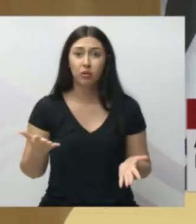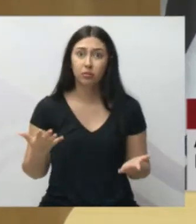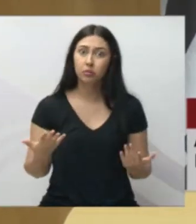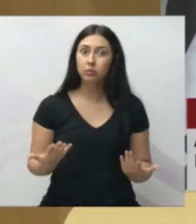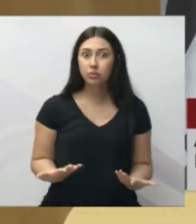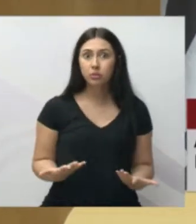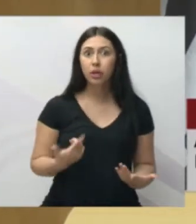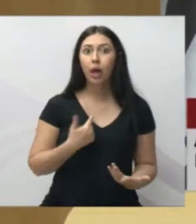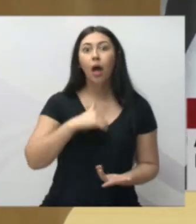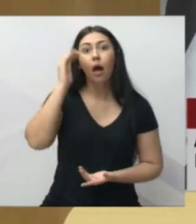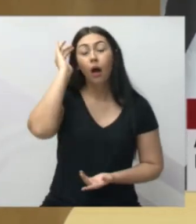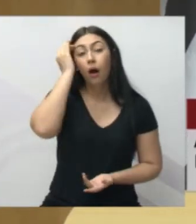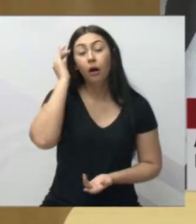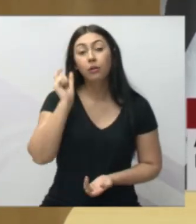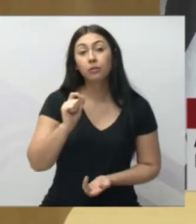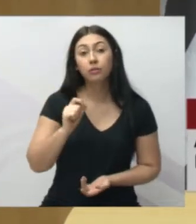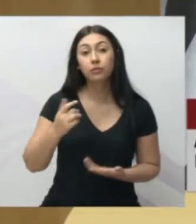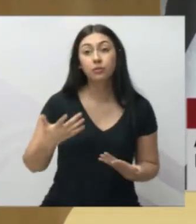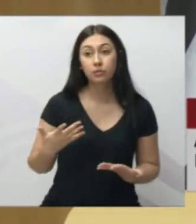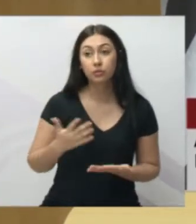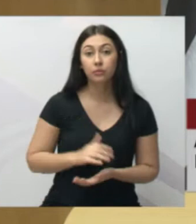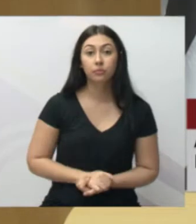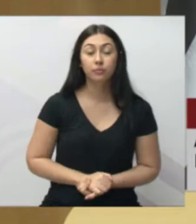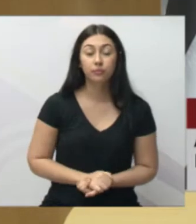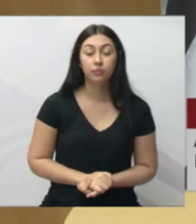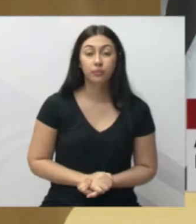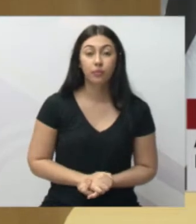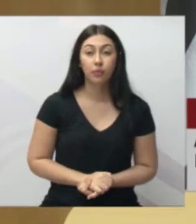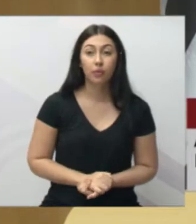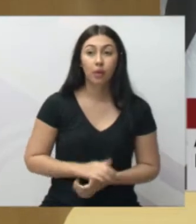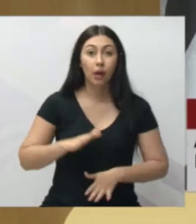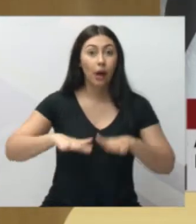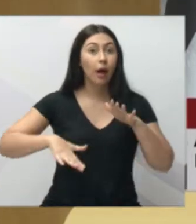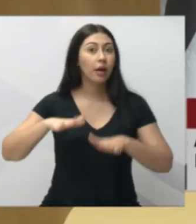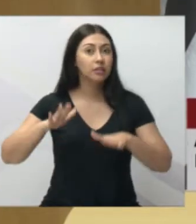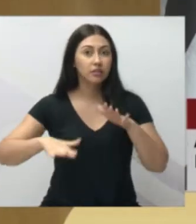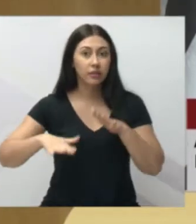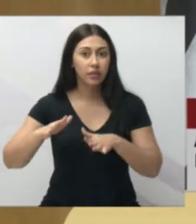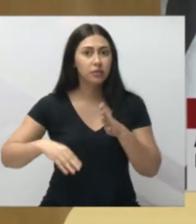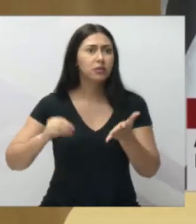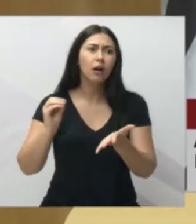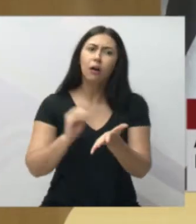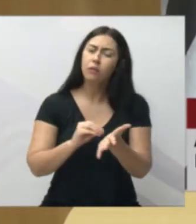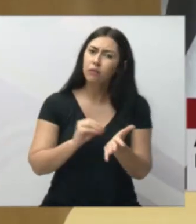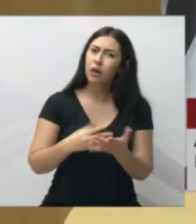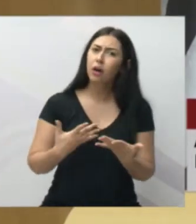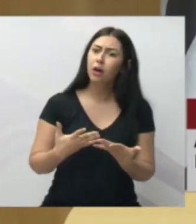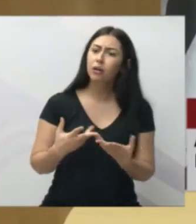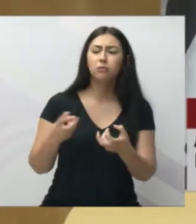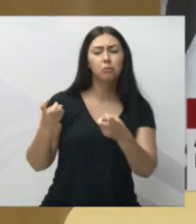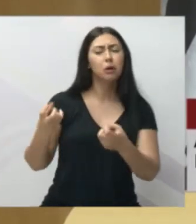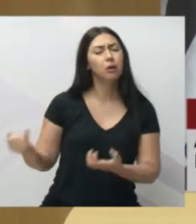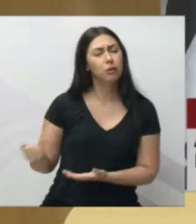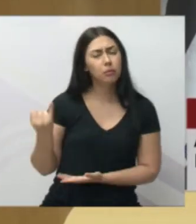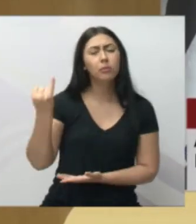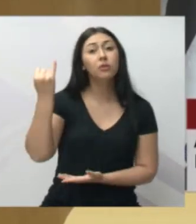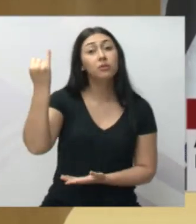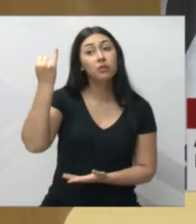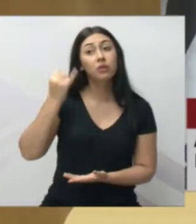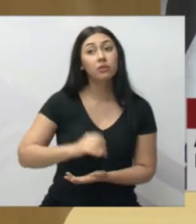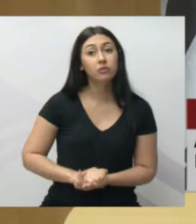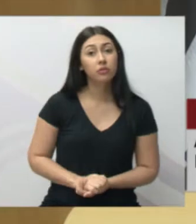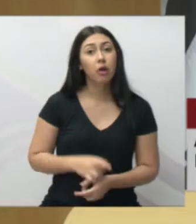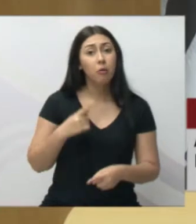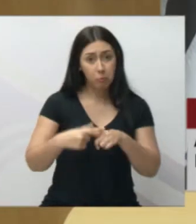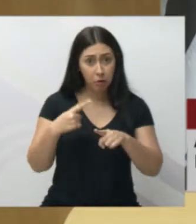Então, eu entendo que muitas vezes há essa falta de consideração do Tribunal de Contas com o papel de